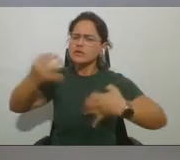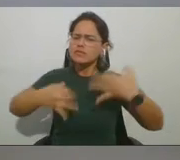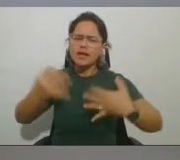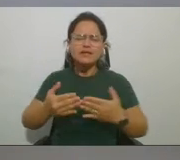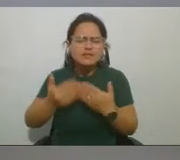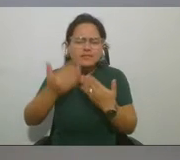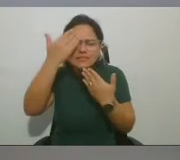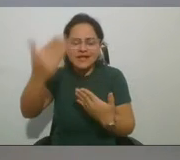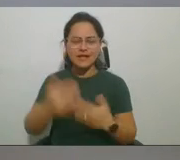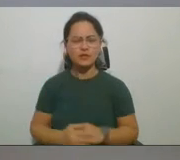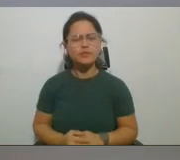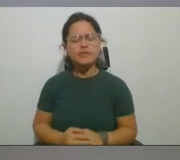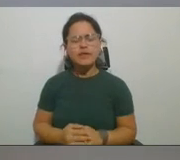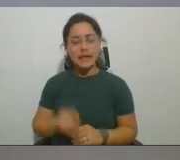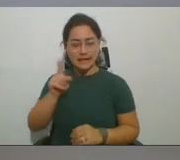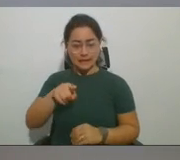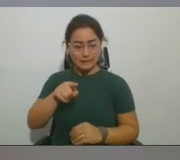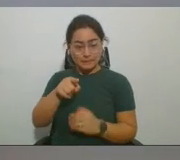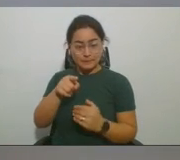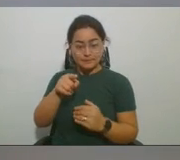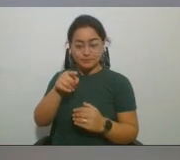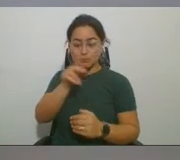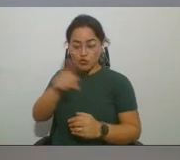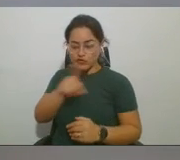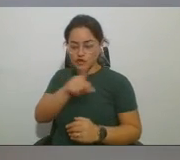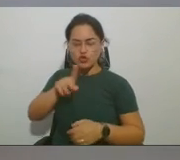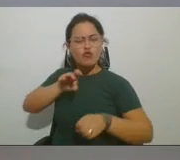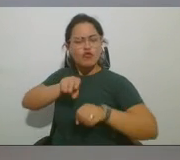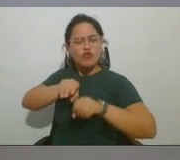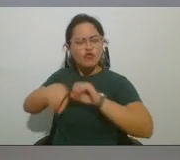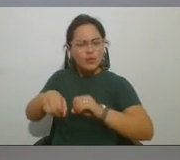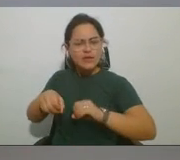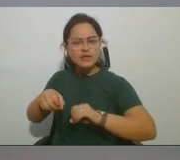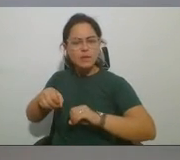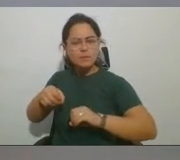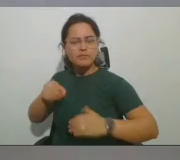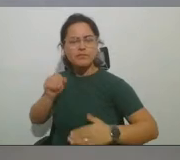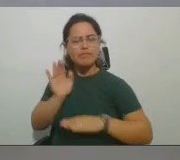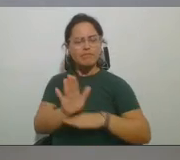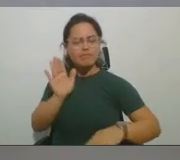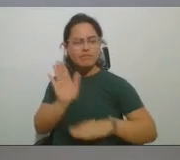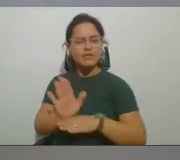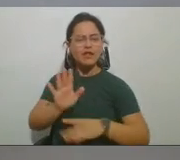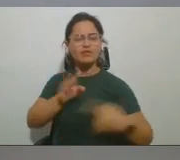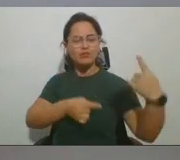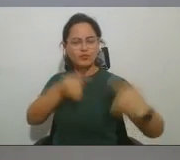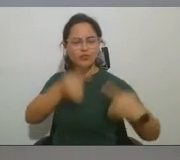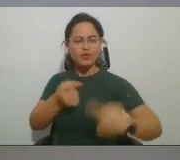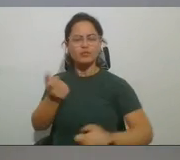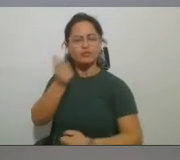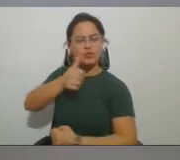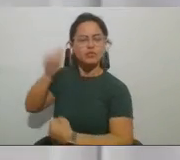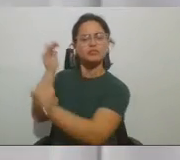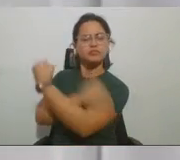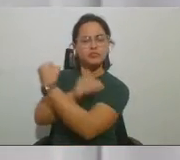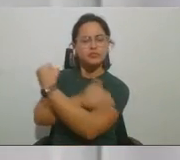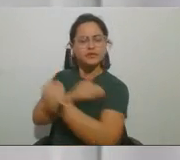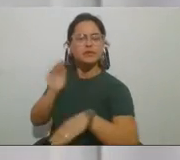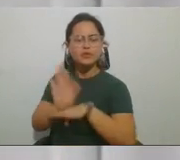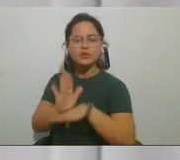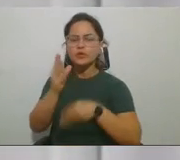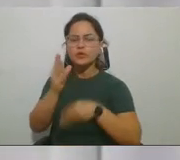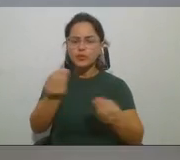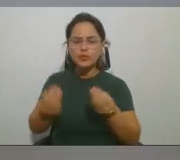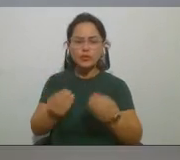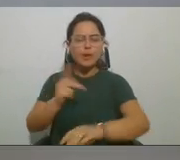como a formação de professores pode contribuir com as discussões feministas? As